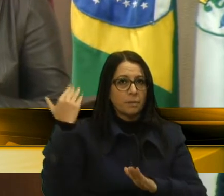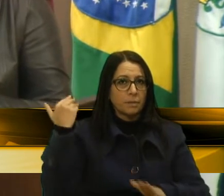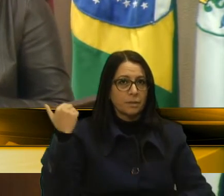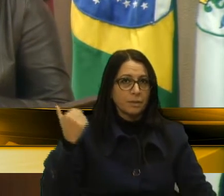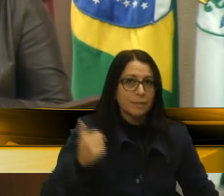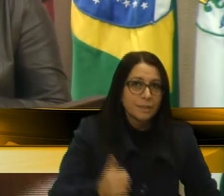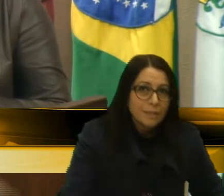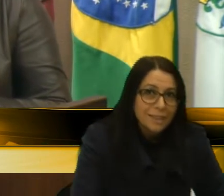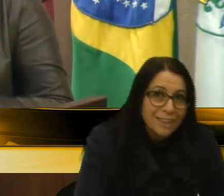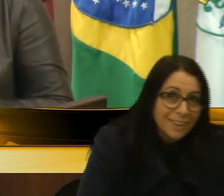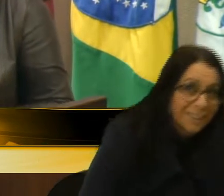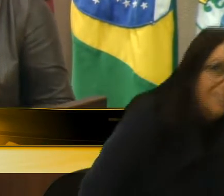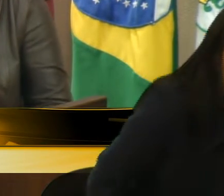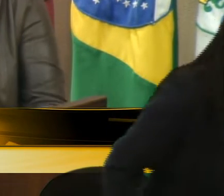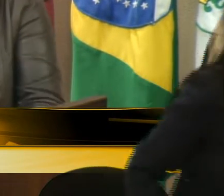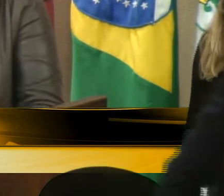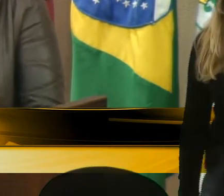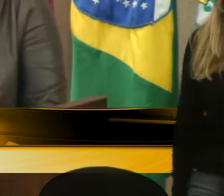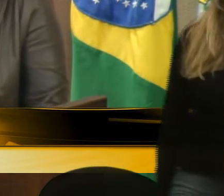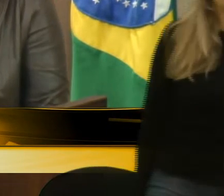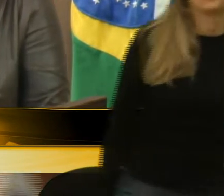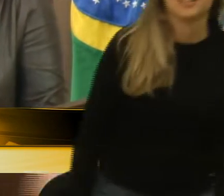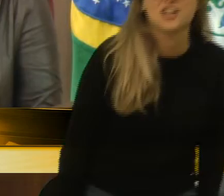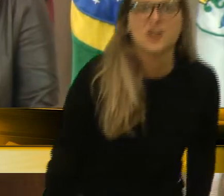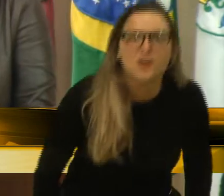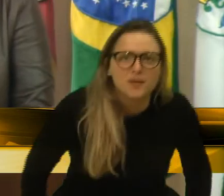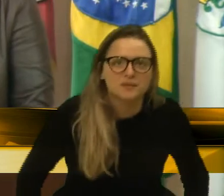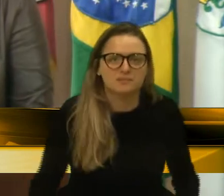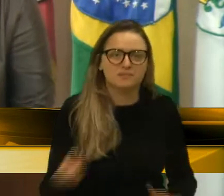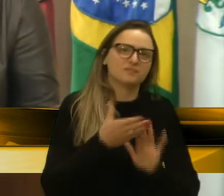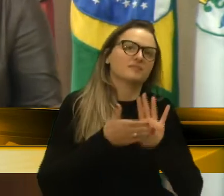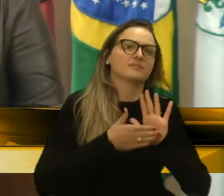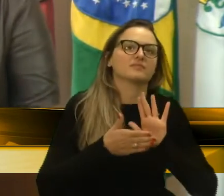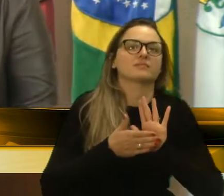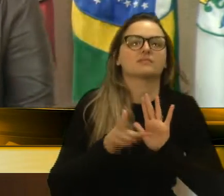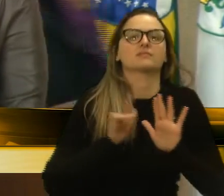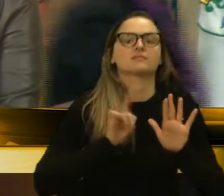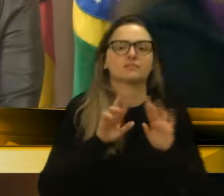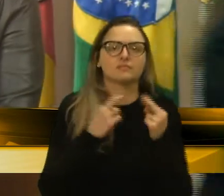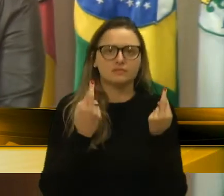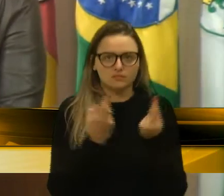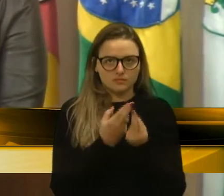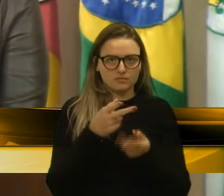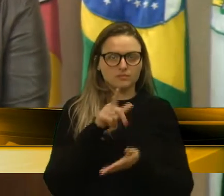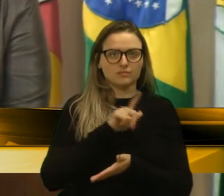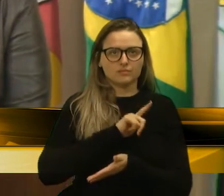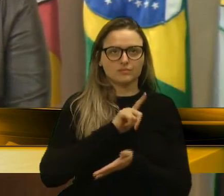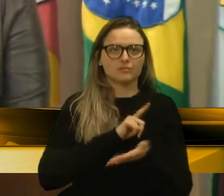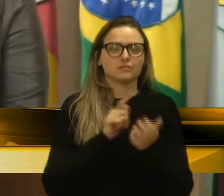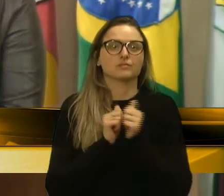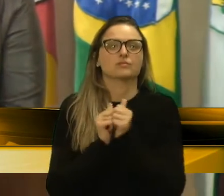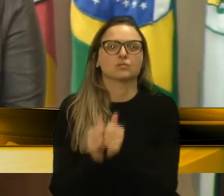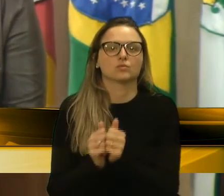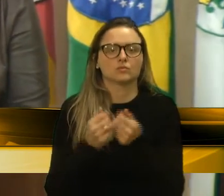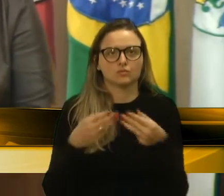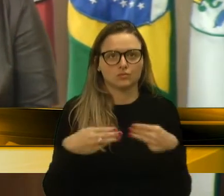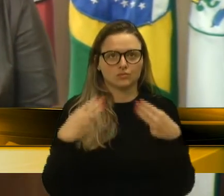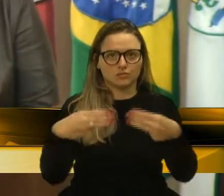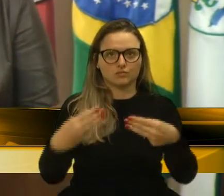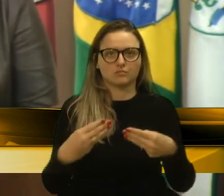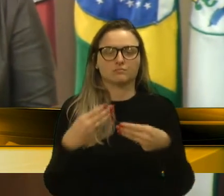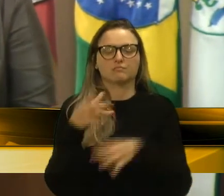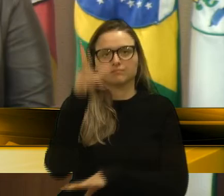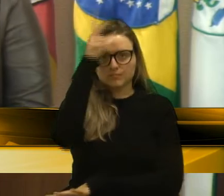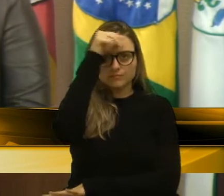foi apresentada uma nova proposta em cima de uma reunião que tivemos junto ao Ministério Público